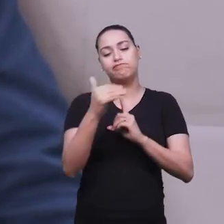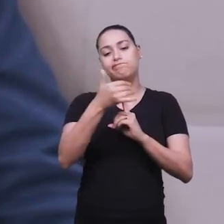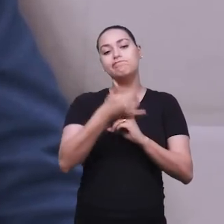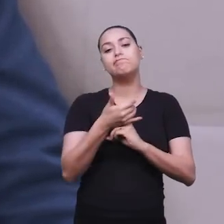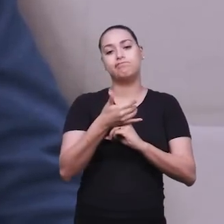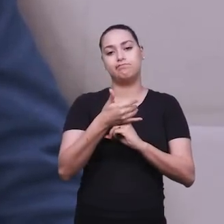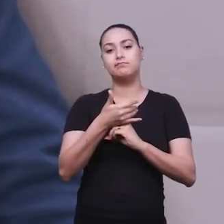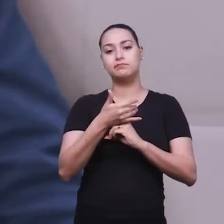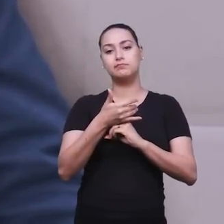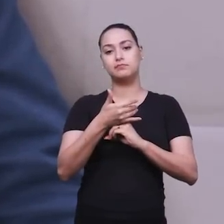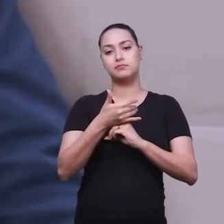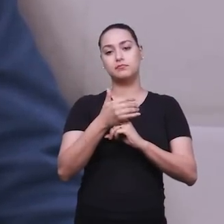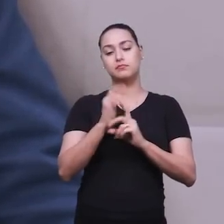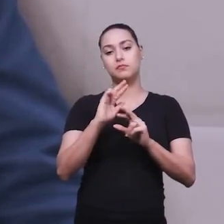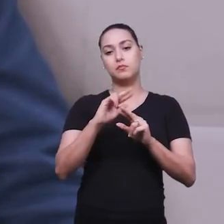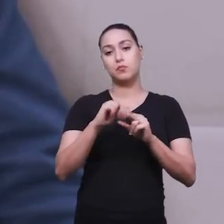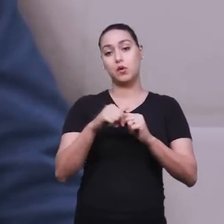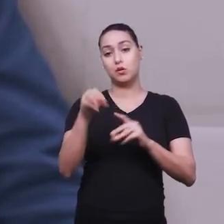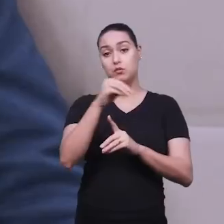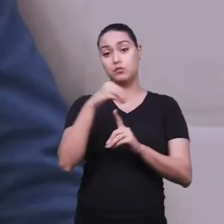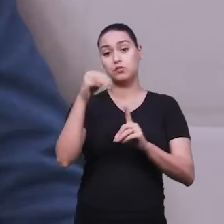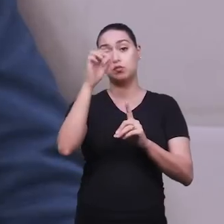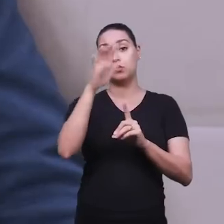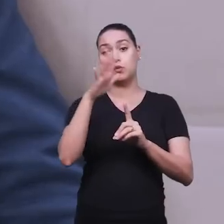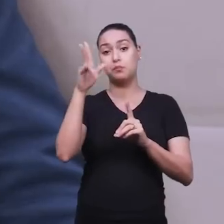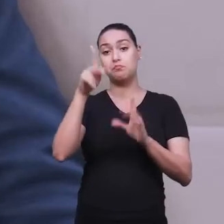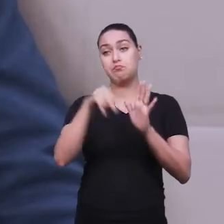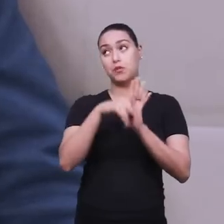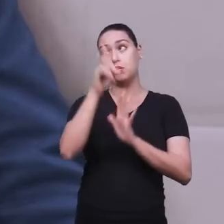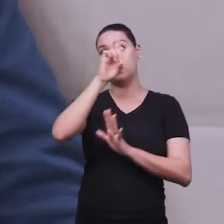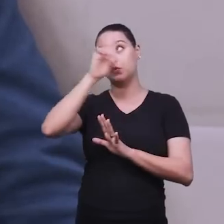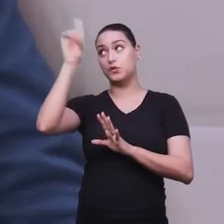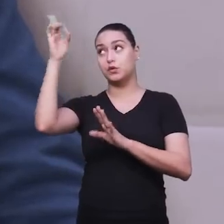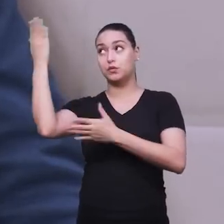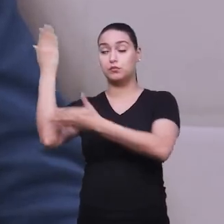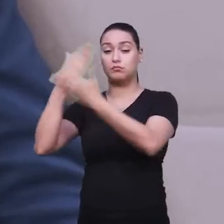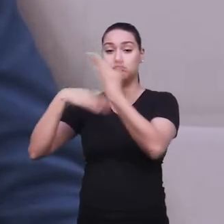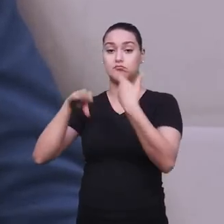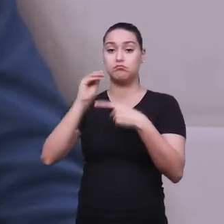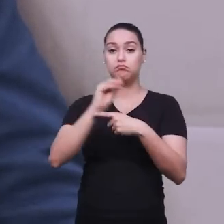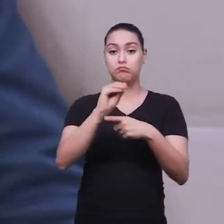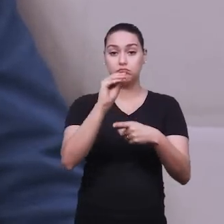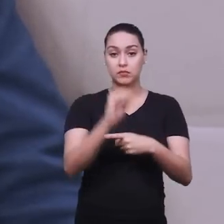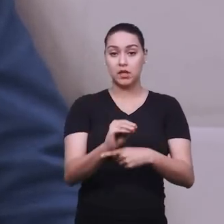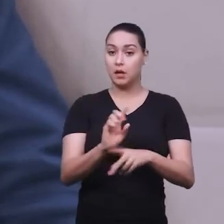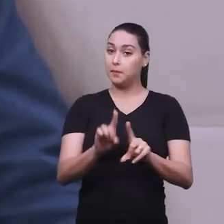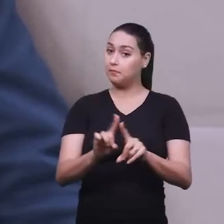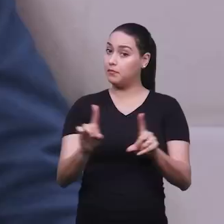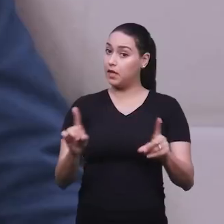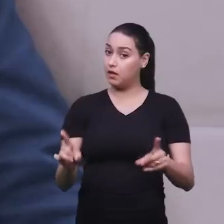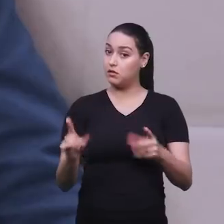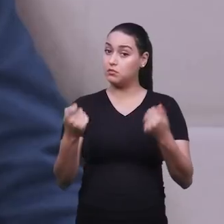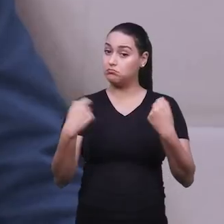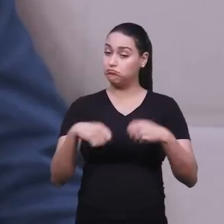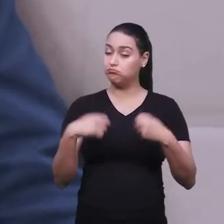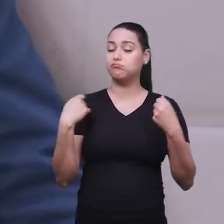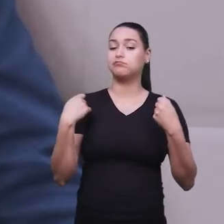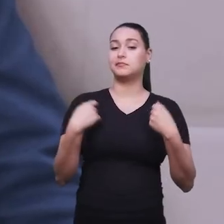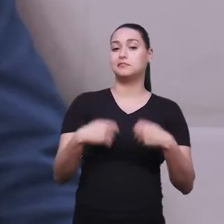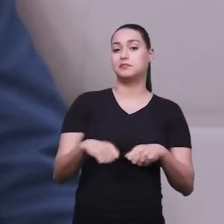fiel está sendo preservada por esses recursos celestiais.